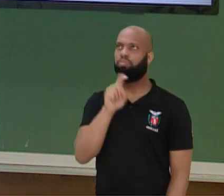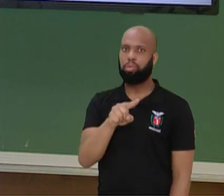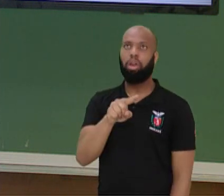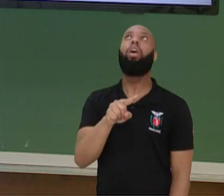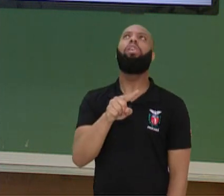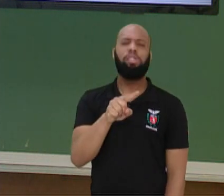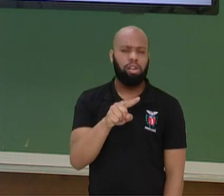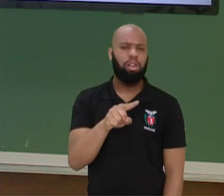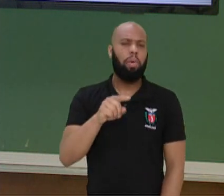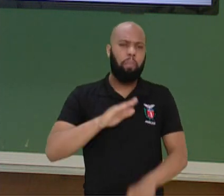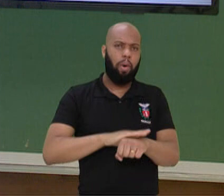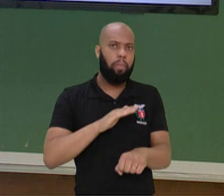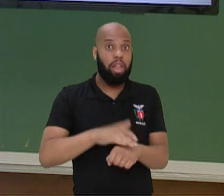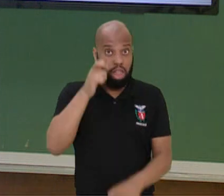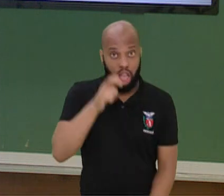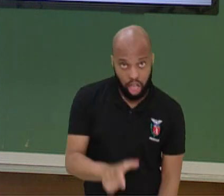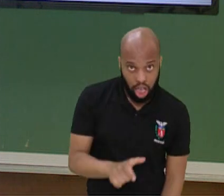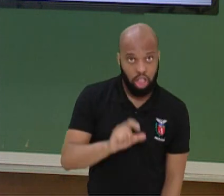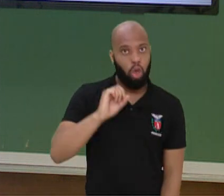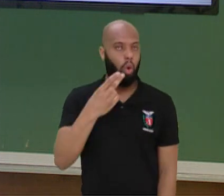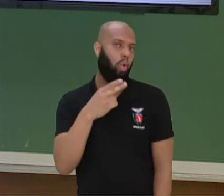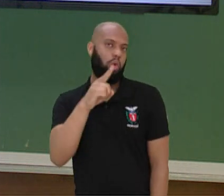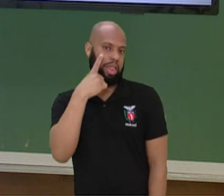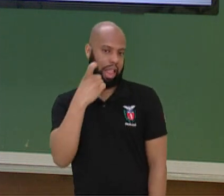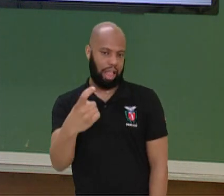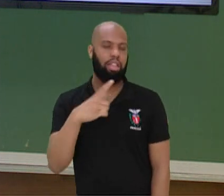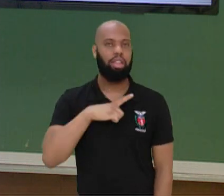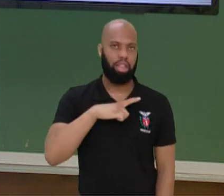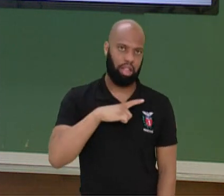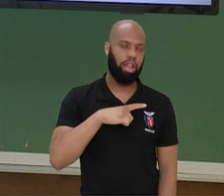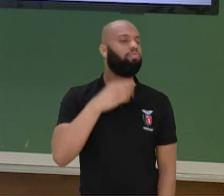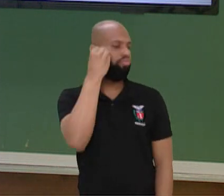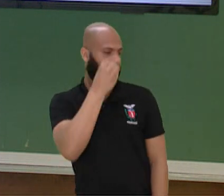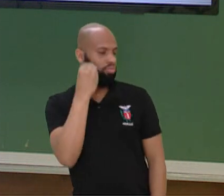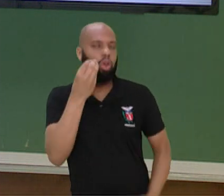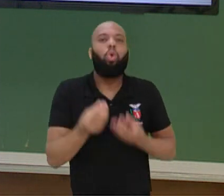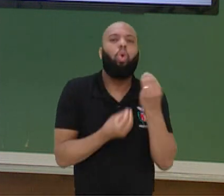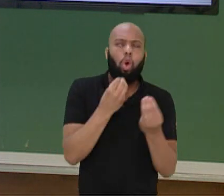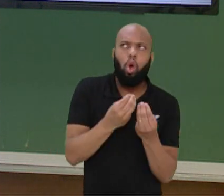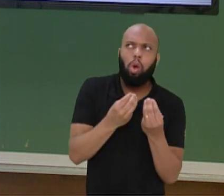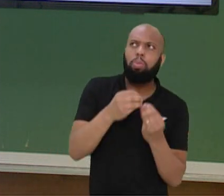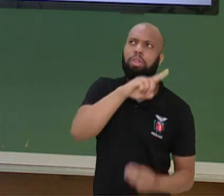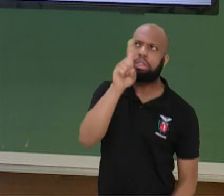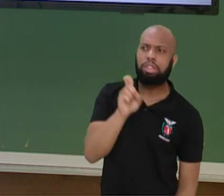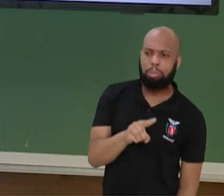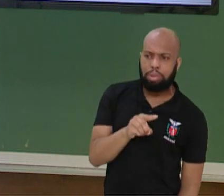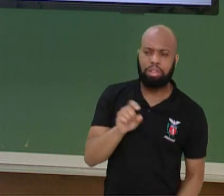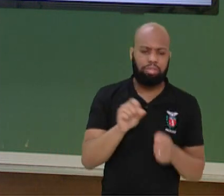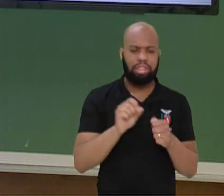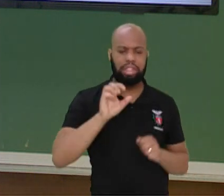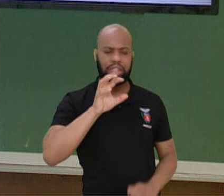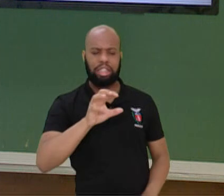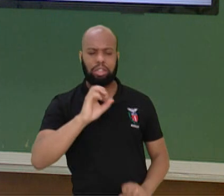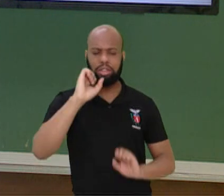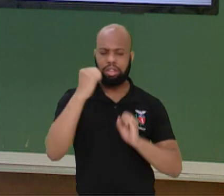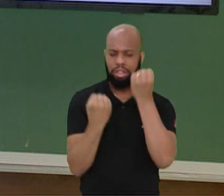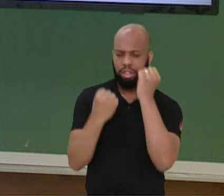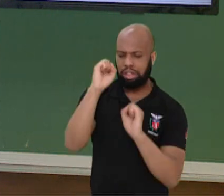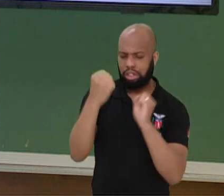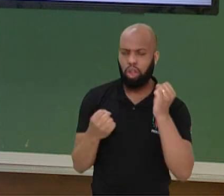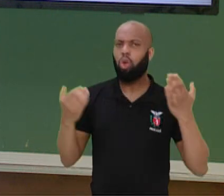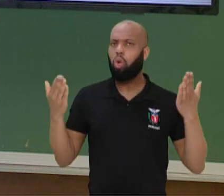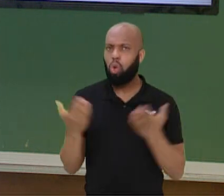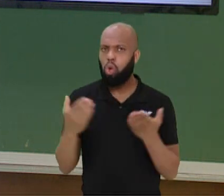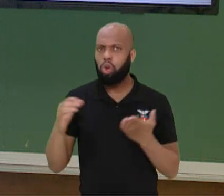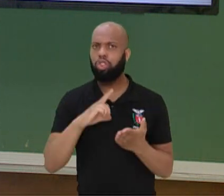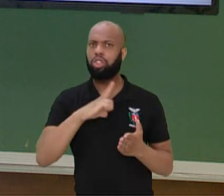perguntar quando você tiver interesse ou alguém tiver interesse em fazer uma aula experimental. Será que aquela atividade que eu vou participar,